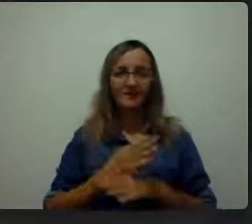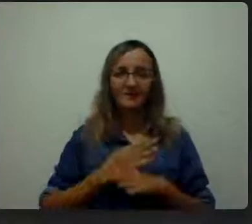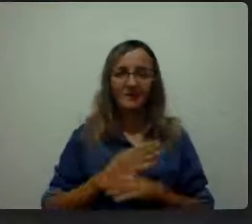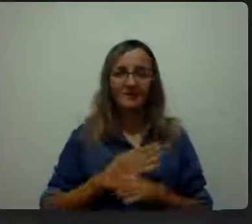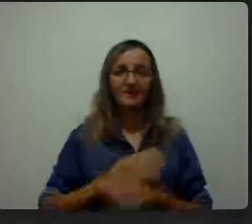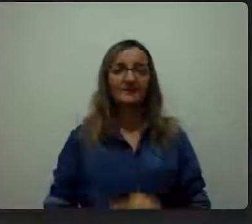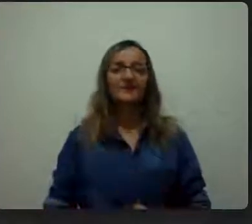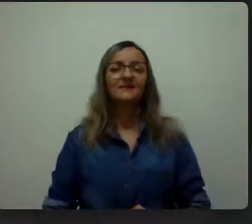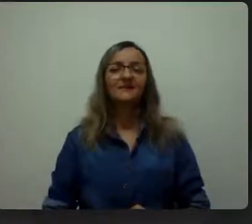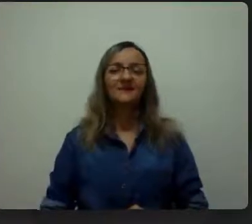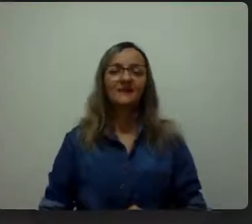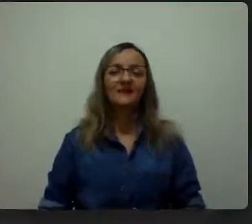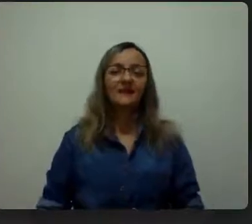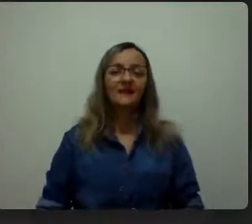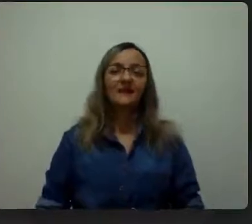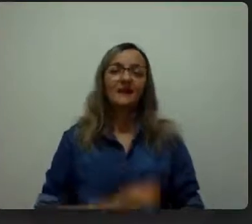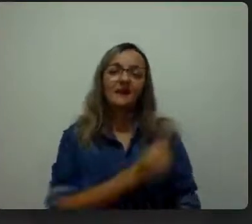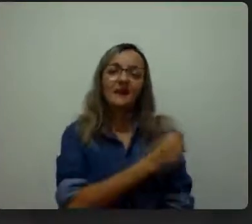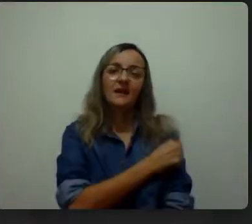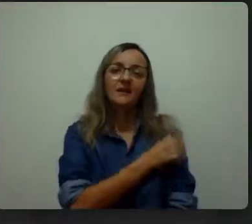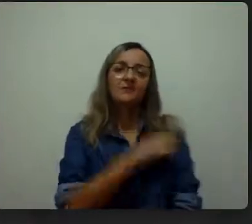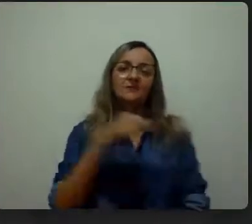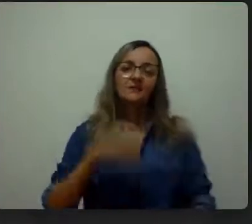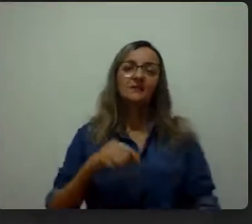fez aí a primeira parte.